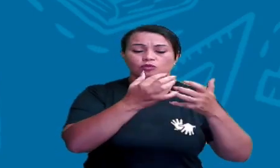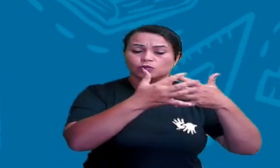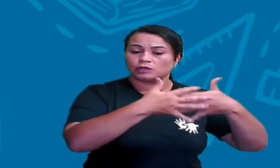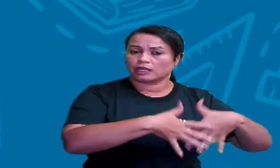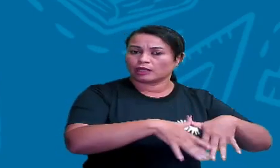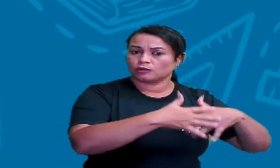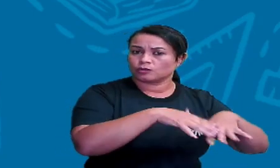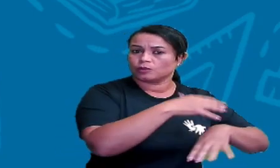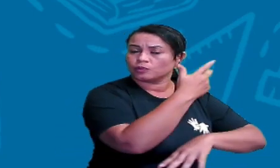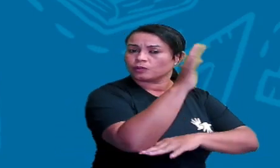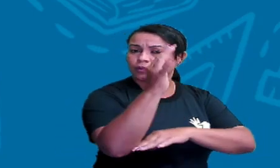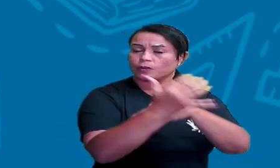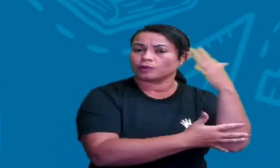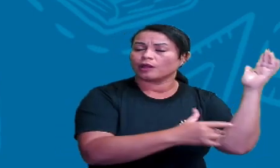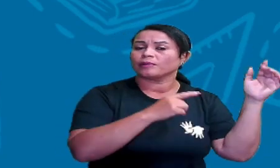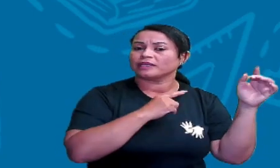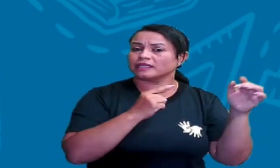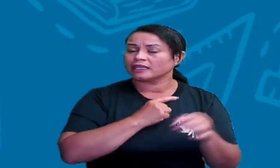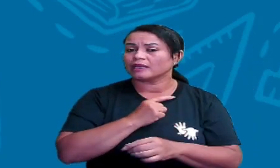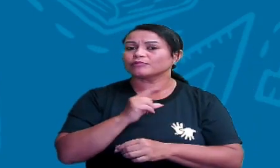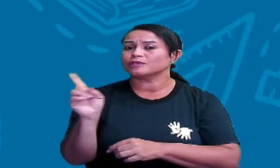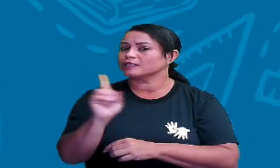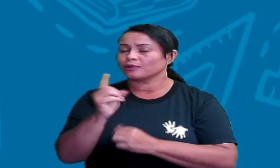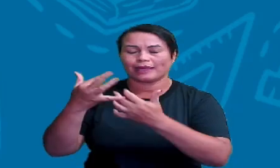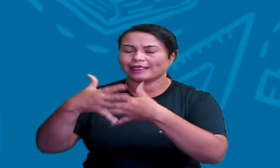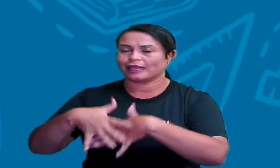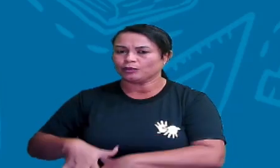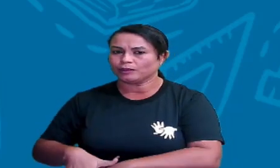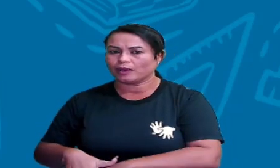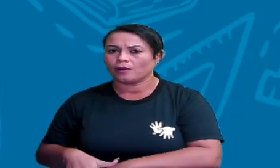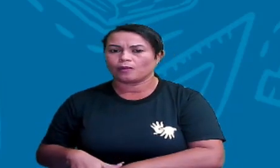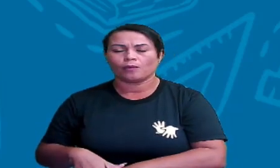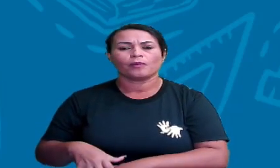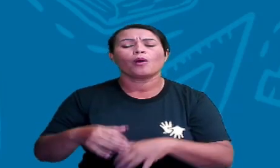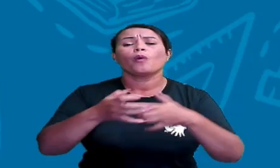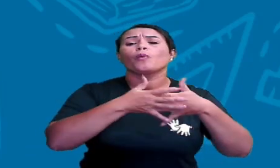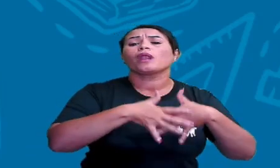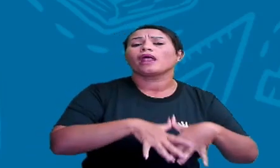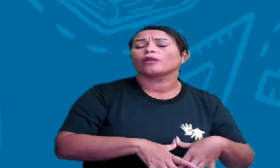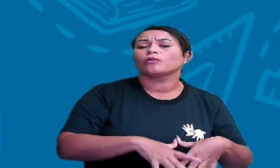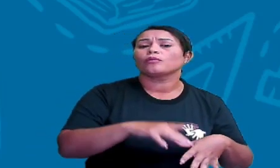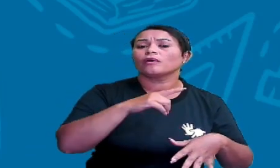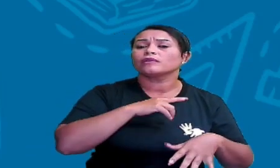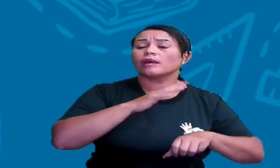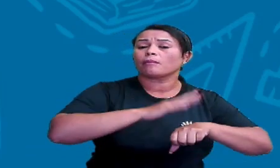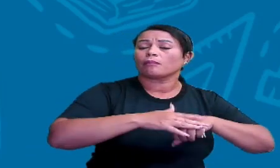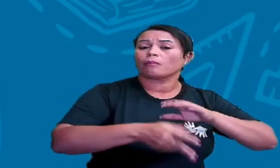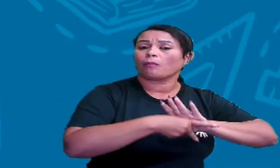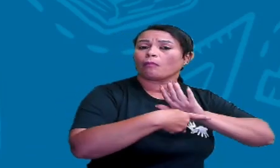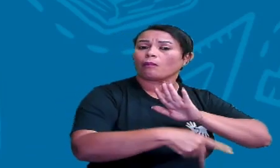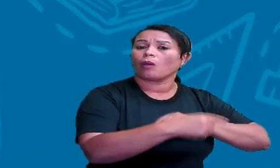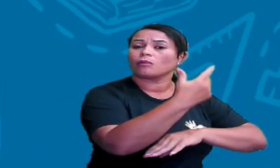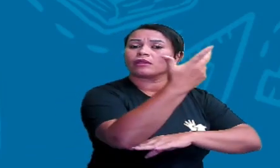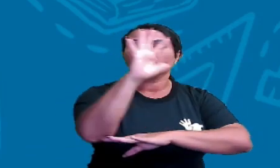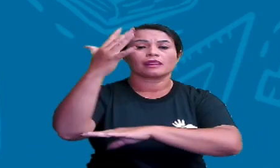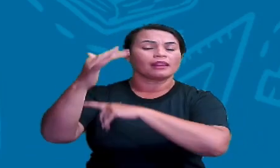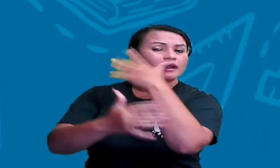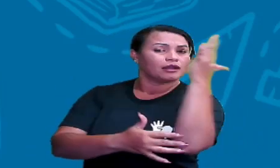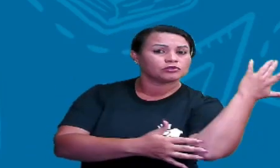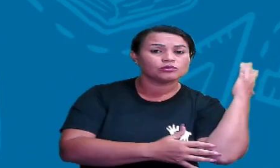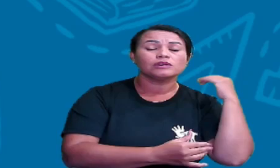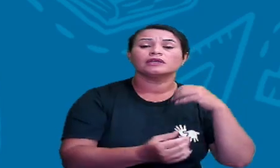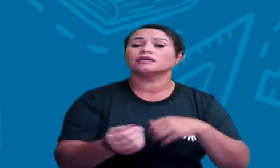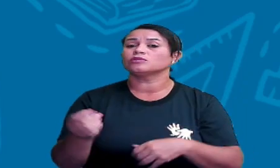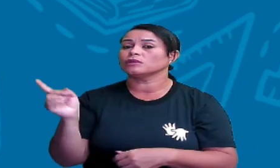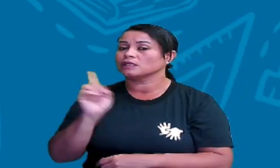natural e o limite artificial, tá certo? Limite natural, estabelecido pela natureza. Limite